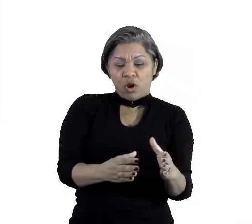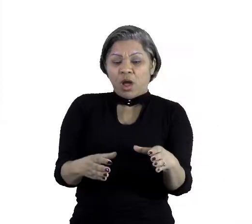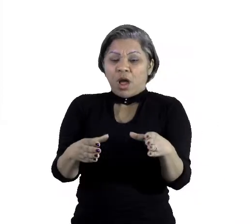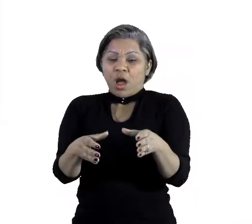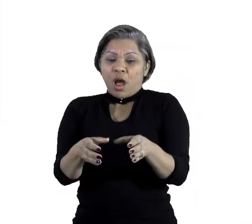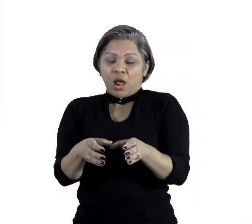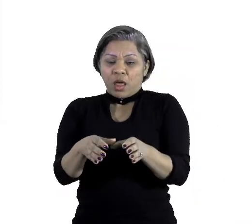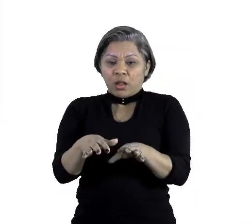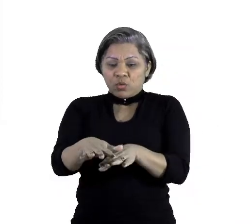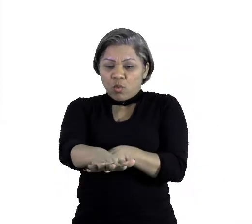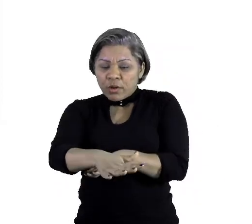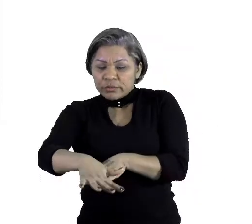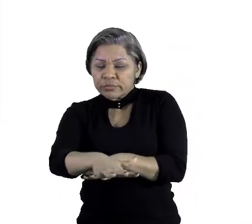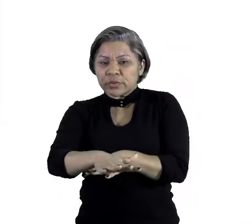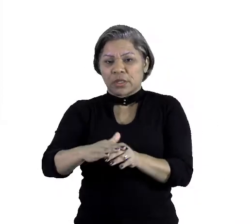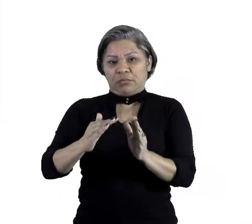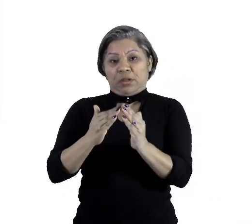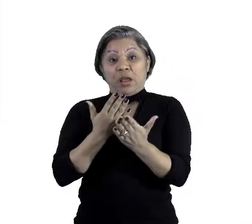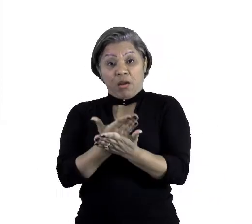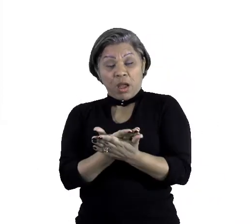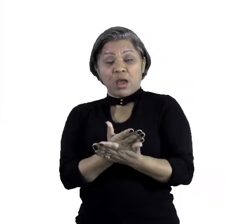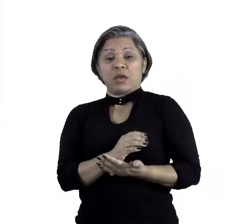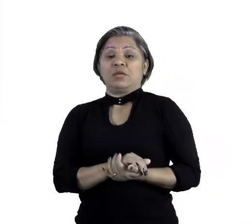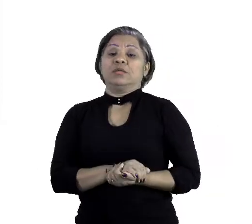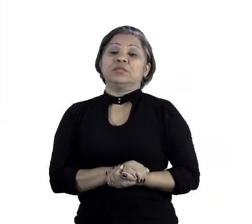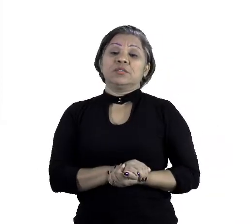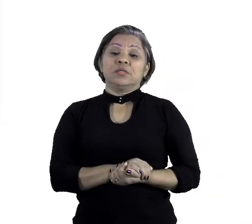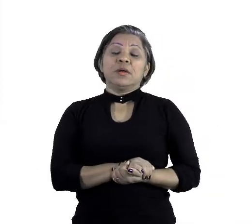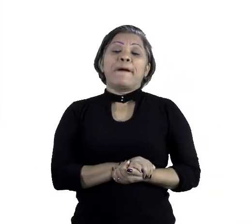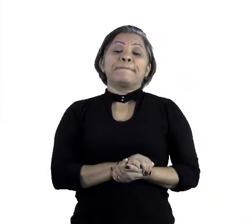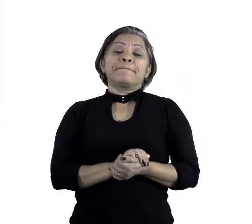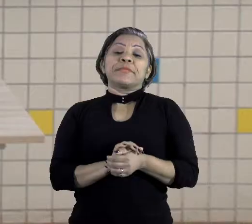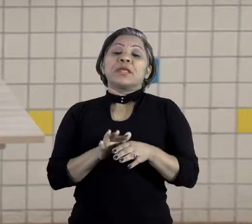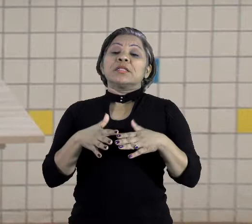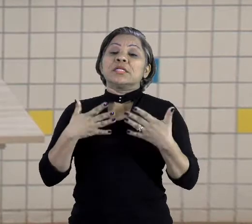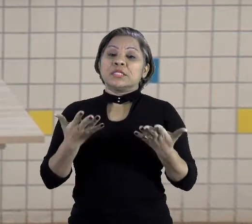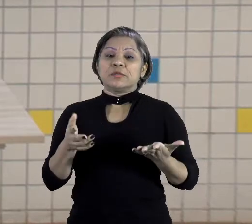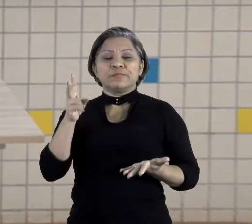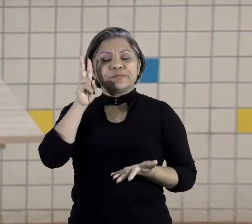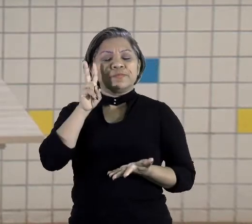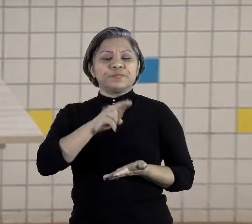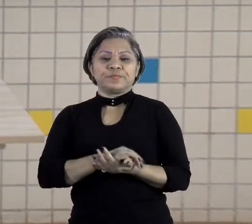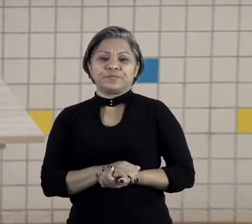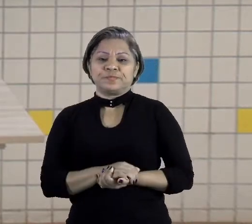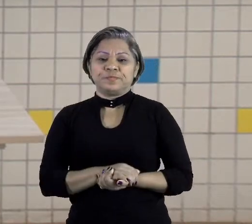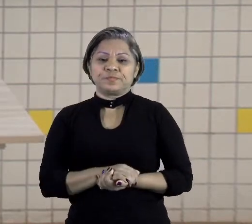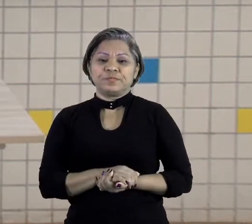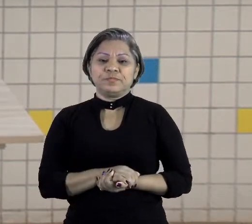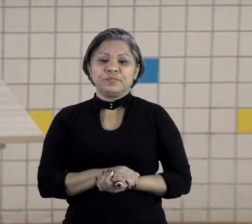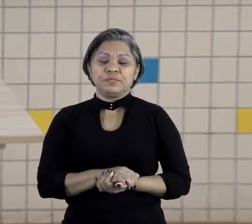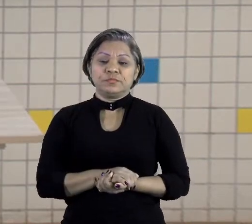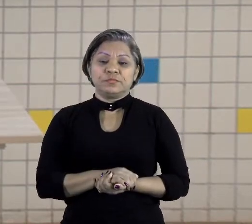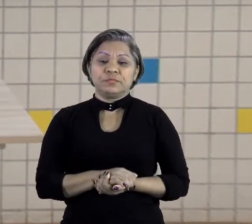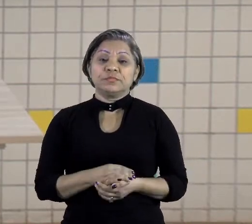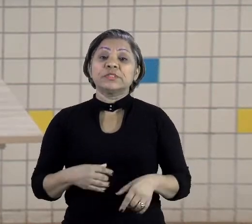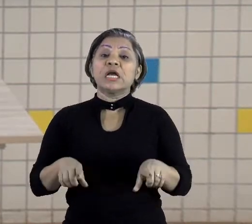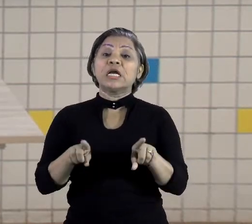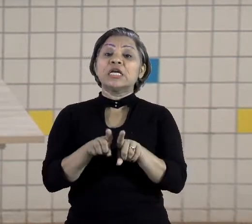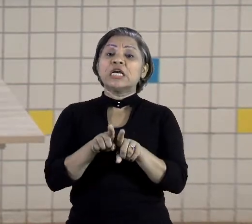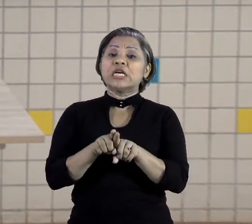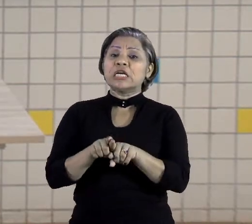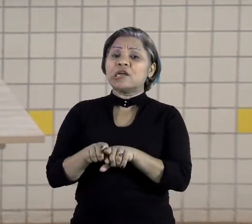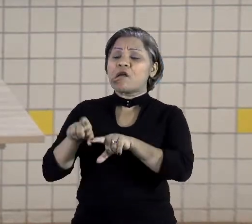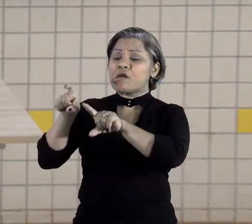de aspersão para aguar as gramas, não é isso? Veja bem, e a agricultura de